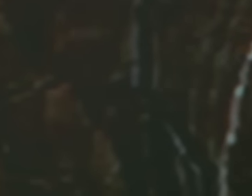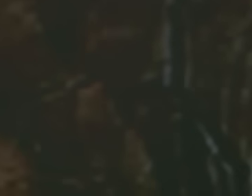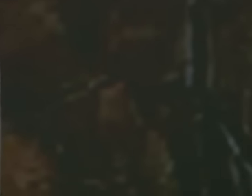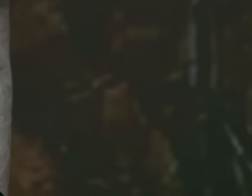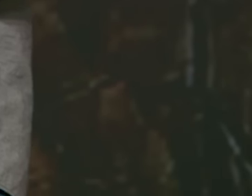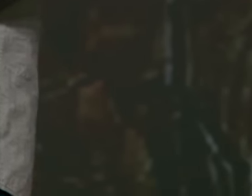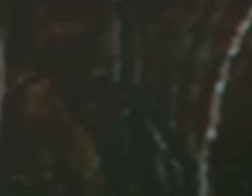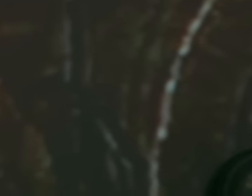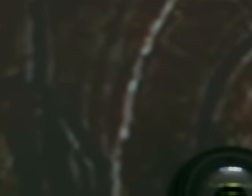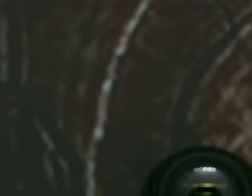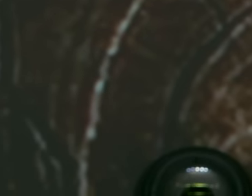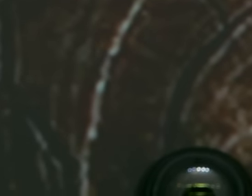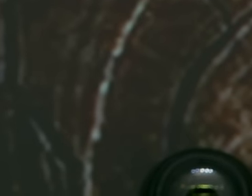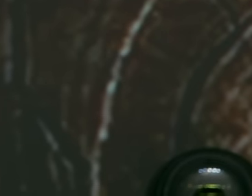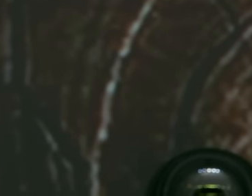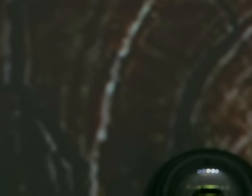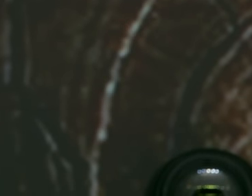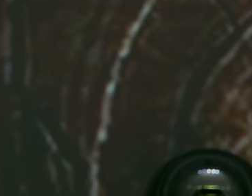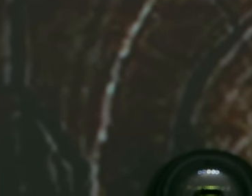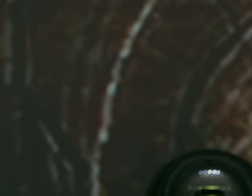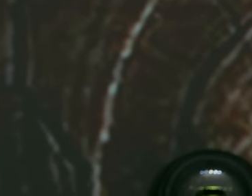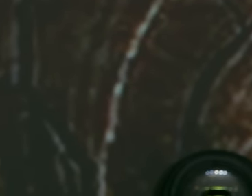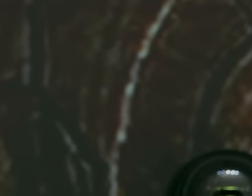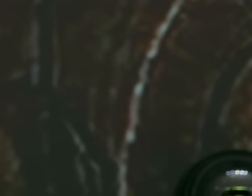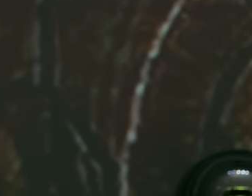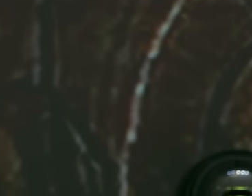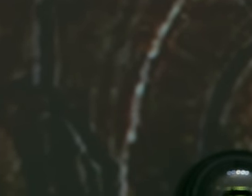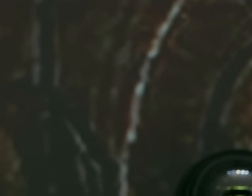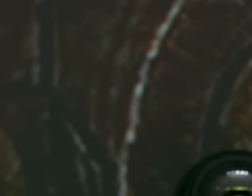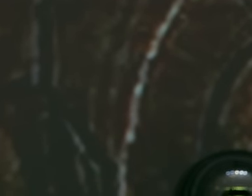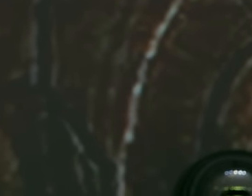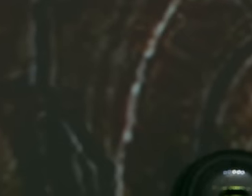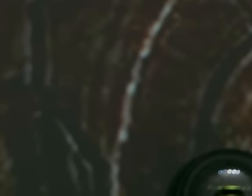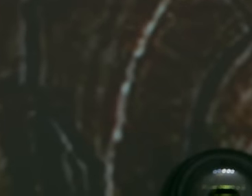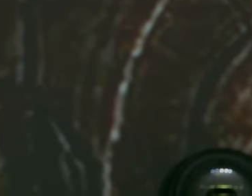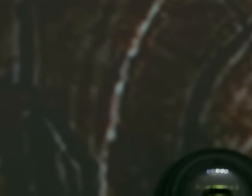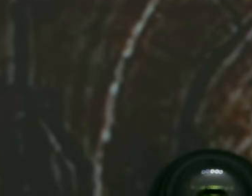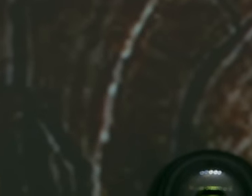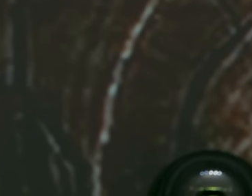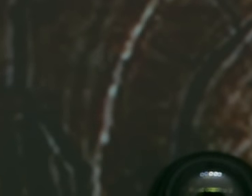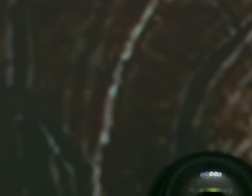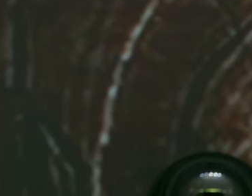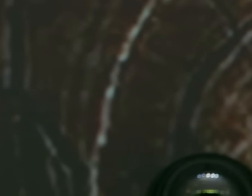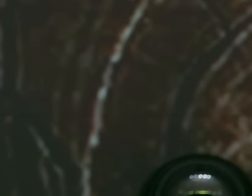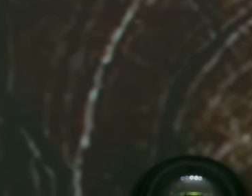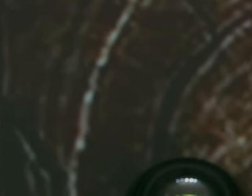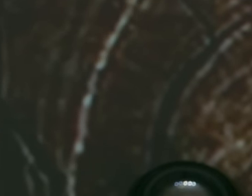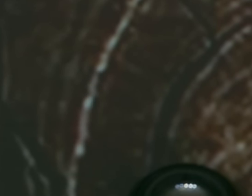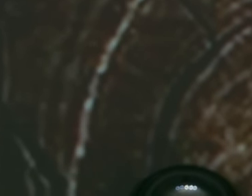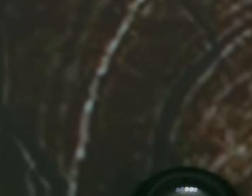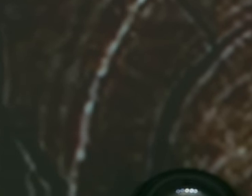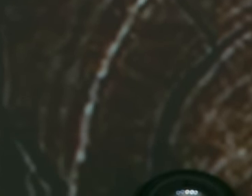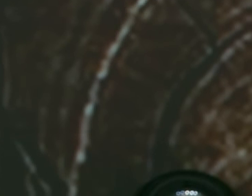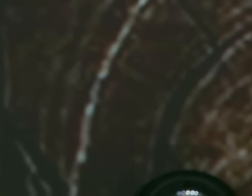Lá fora, há uma bagunça. E essa bagunça não pode contaminar minha alma. Essa